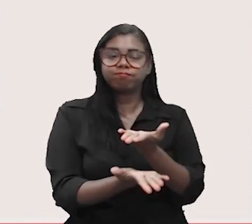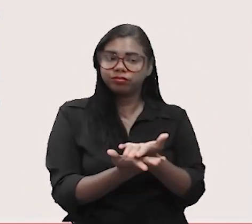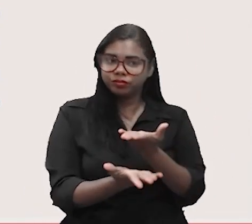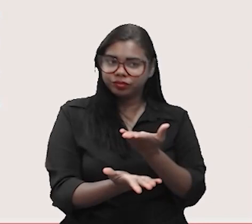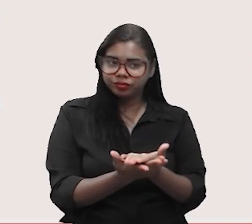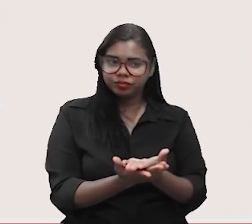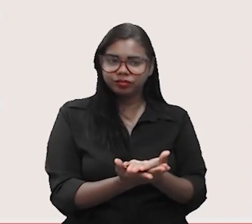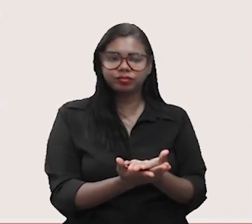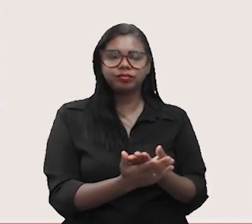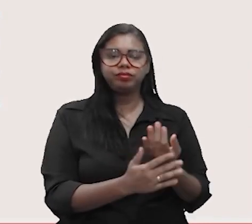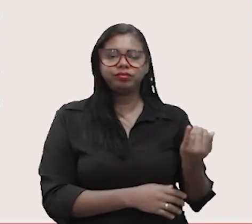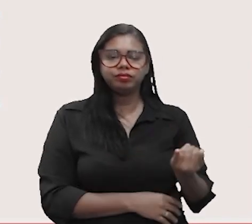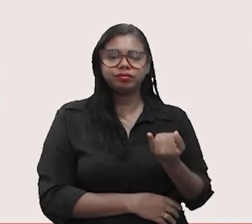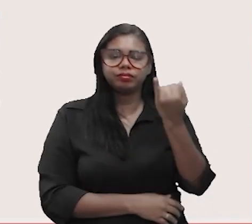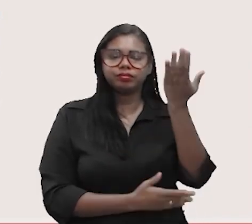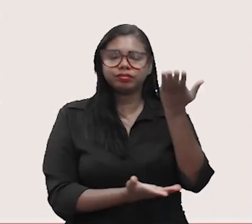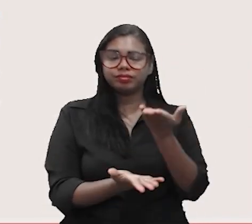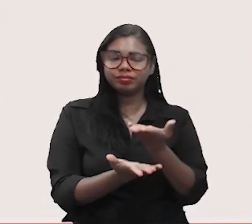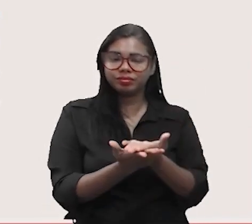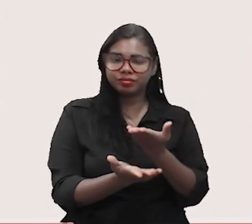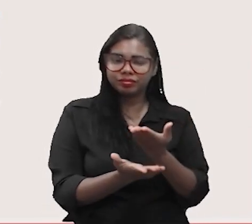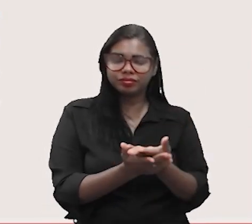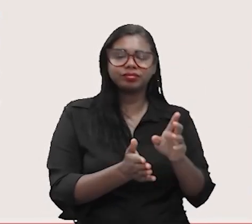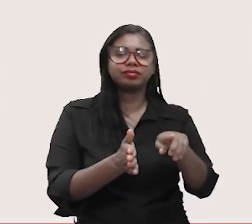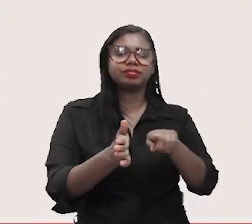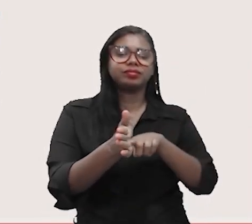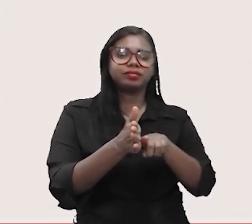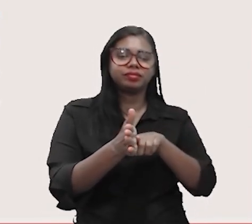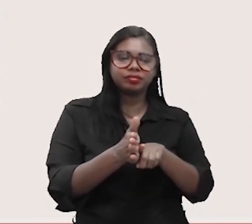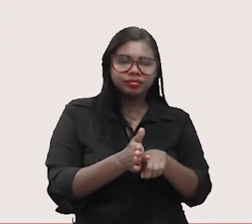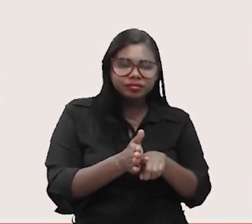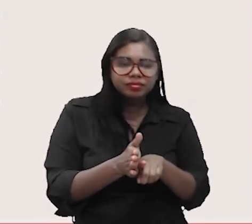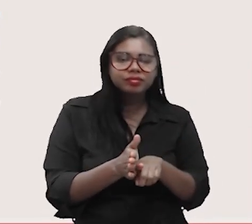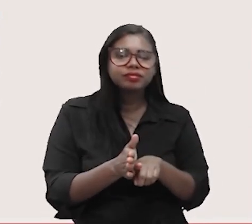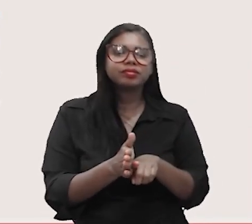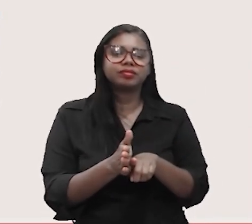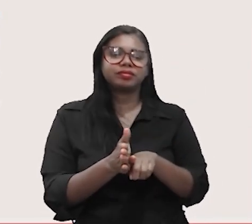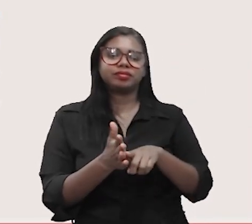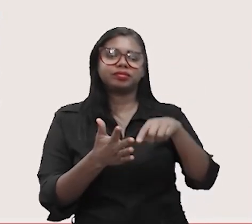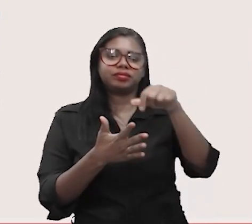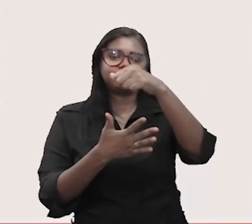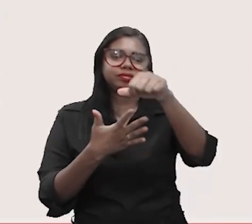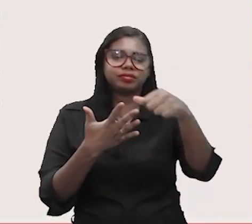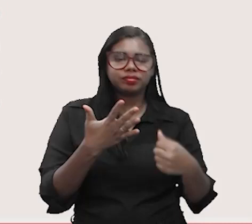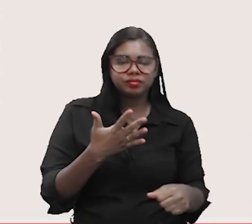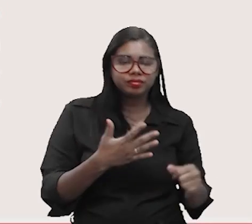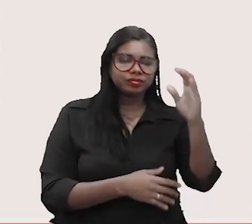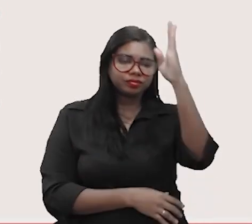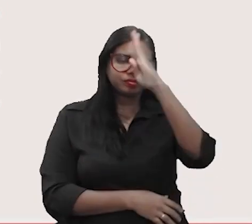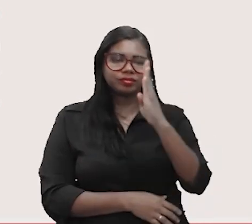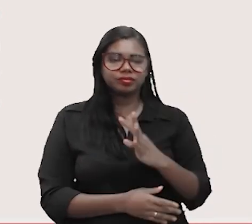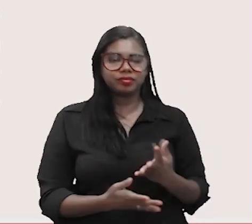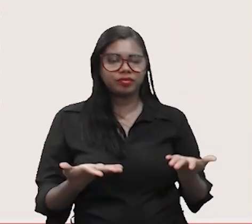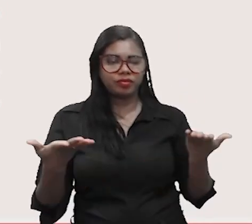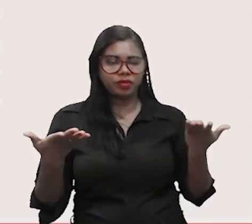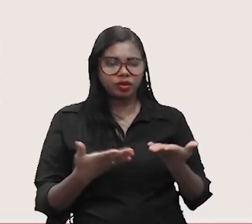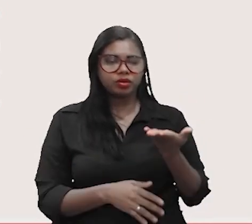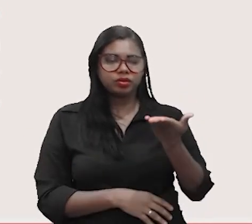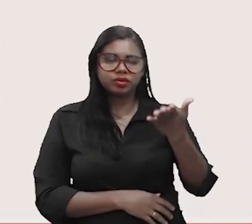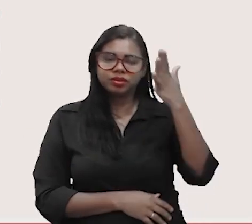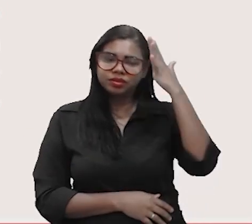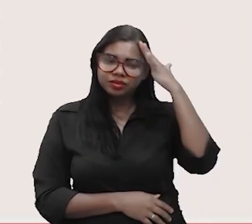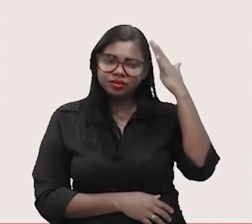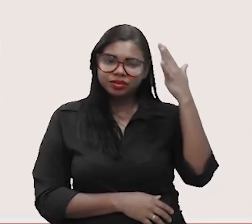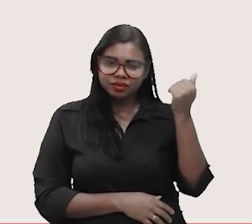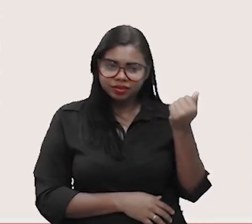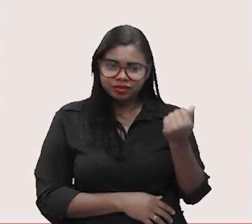para o estudo do topógrafo, estudou a topografia brasileira. Hoje você sabe